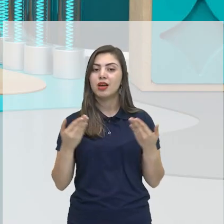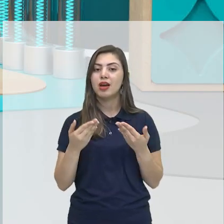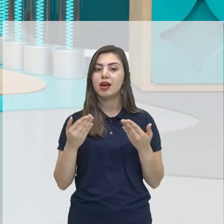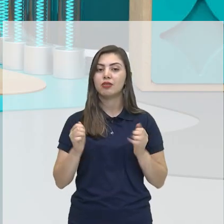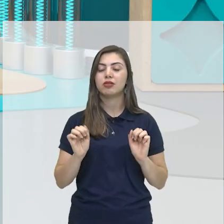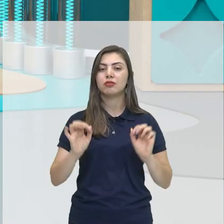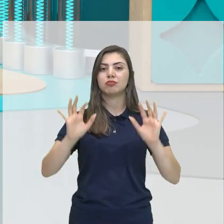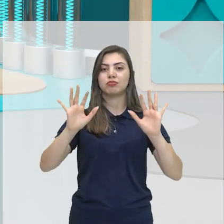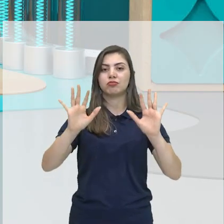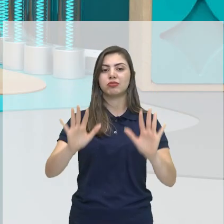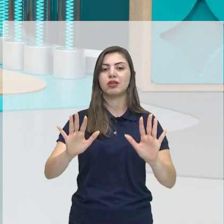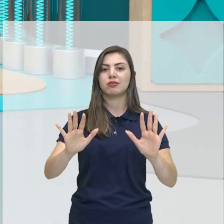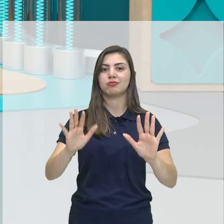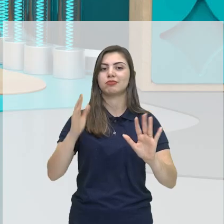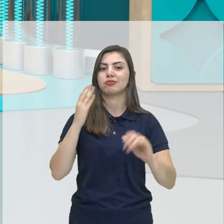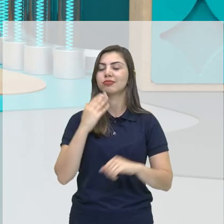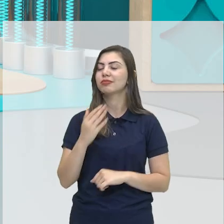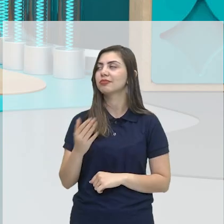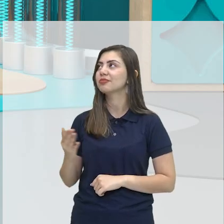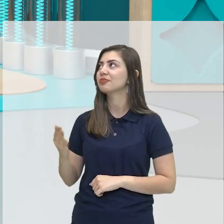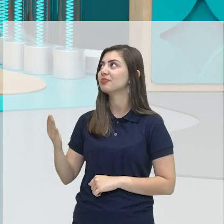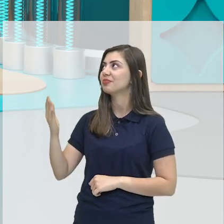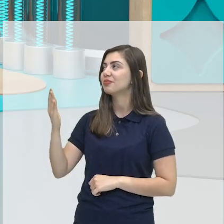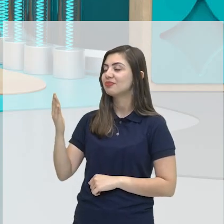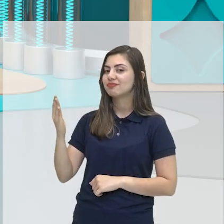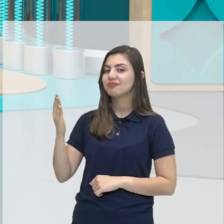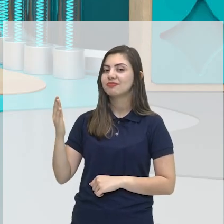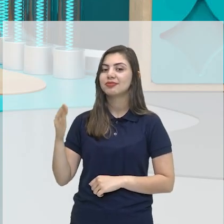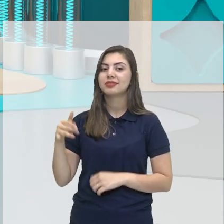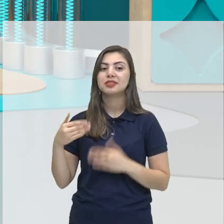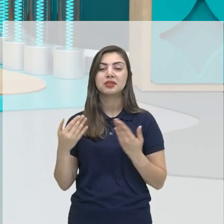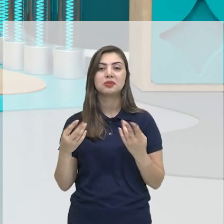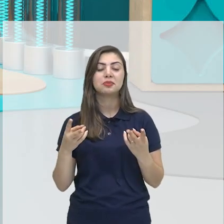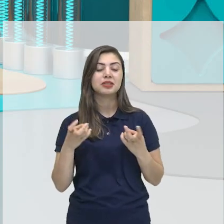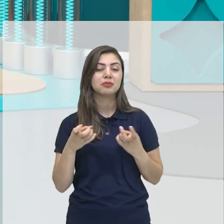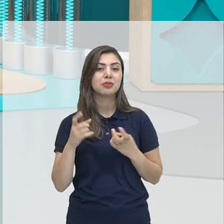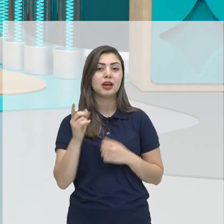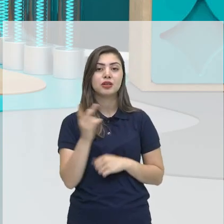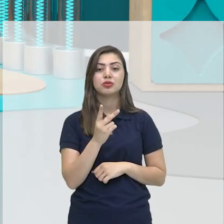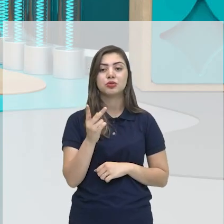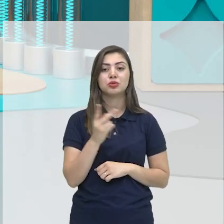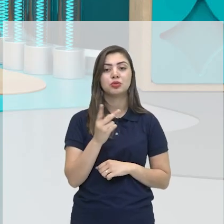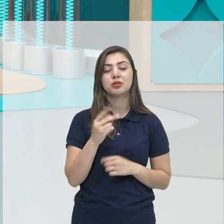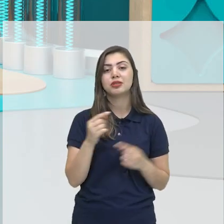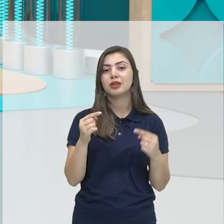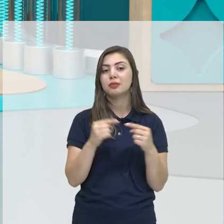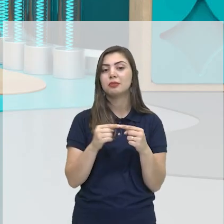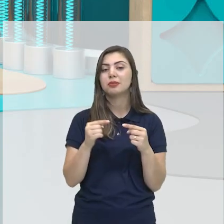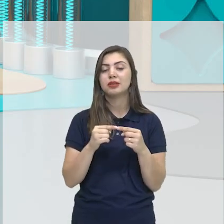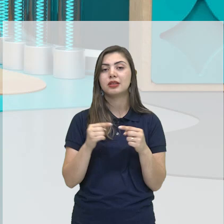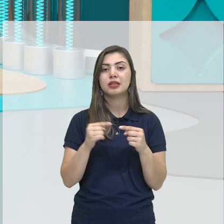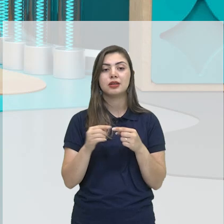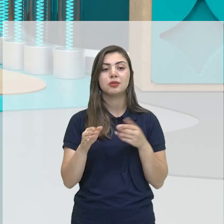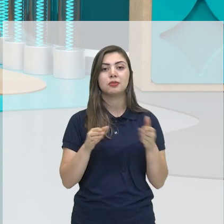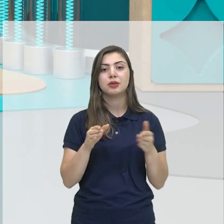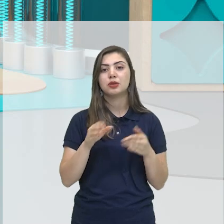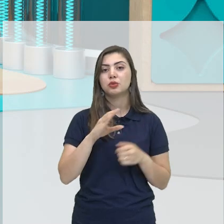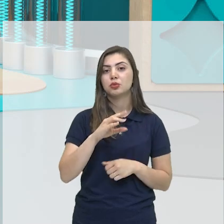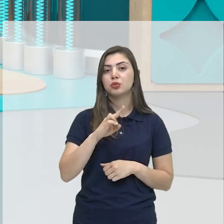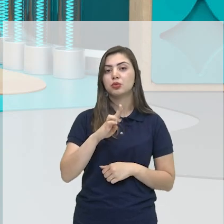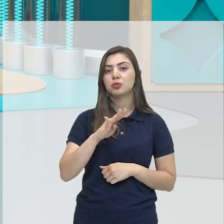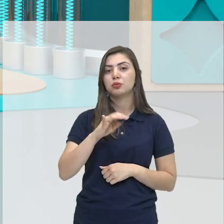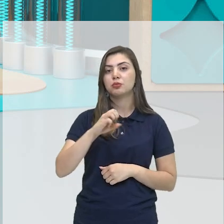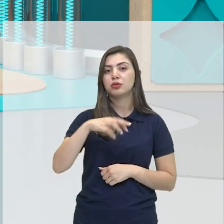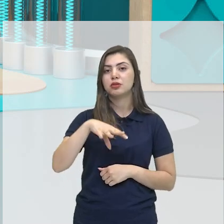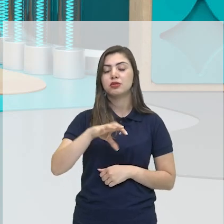identificar as cores. Lembra o que a gente falou das cores? Um cinza, um ocre, um marronzinho, umas cores um